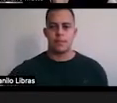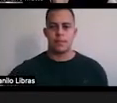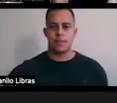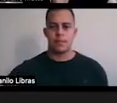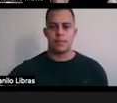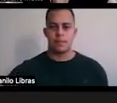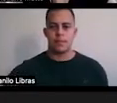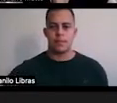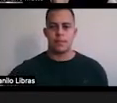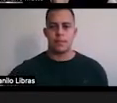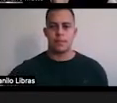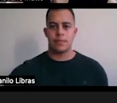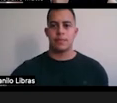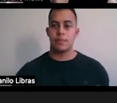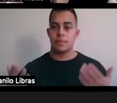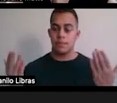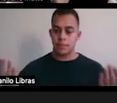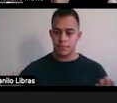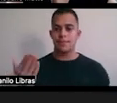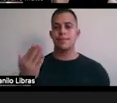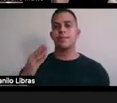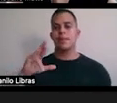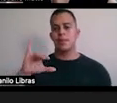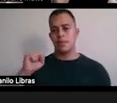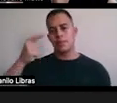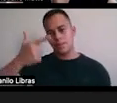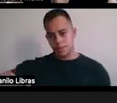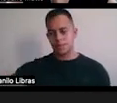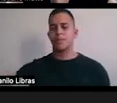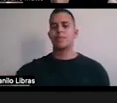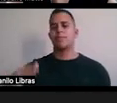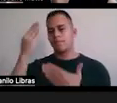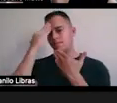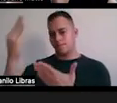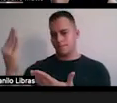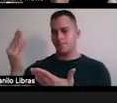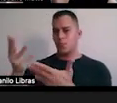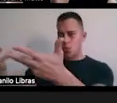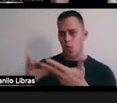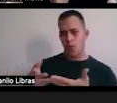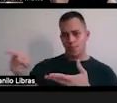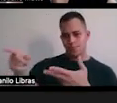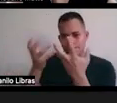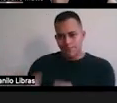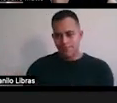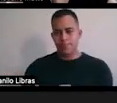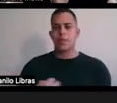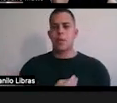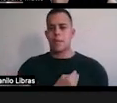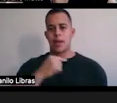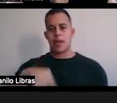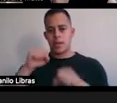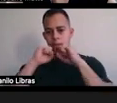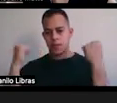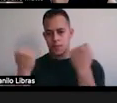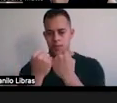Então, Cris, mais uma vez, muito obrigada por aceitar o nosso convite, por participar do nosso seminário